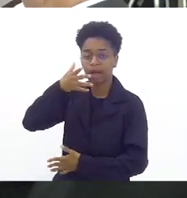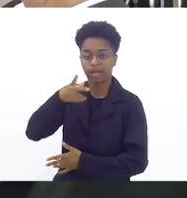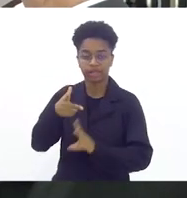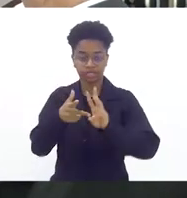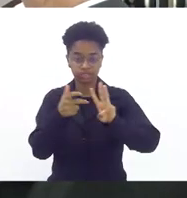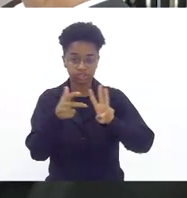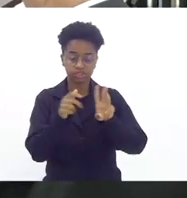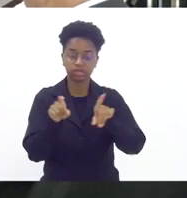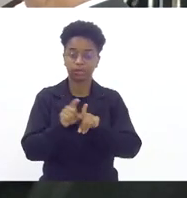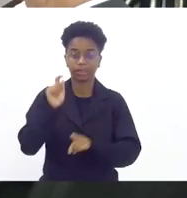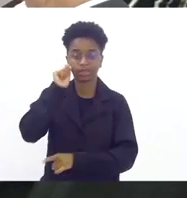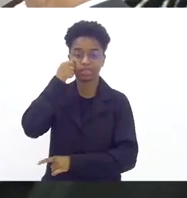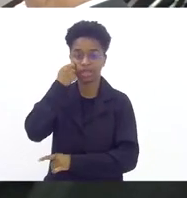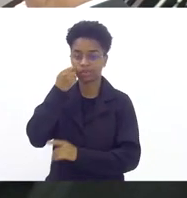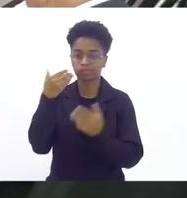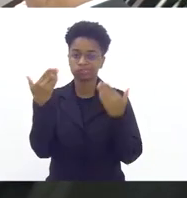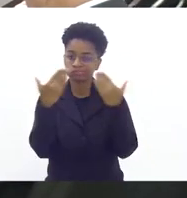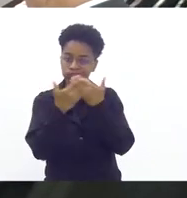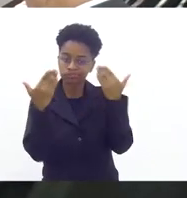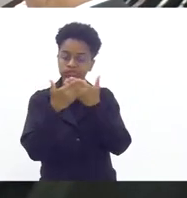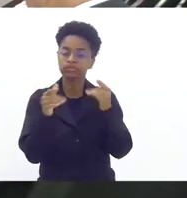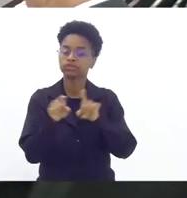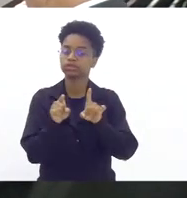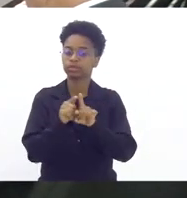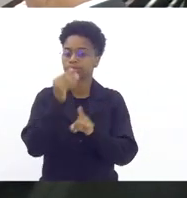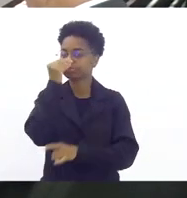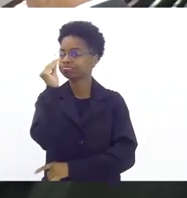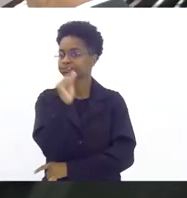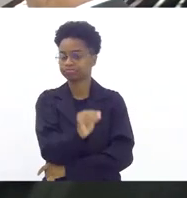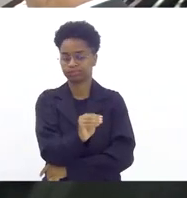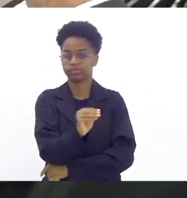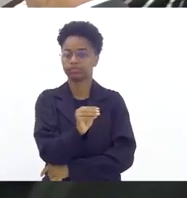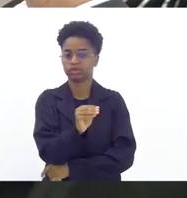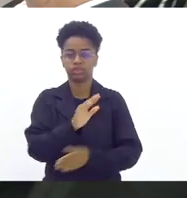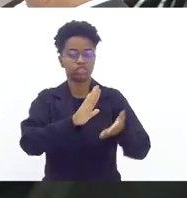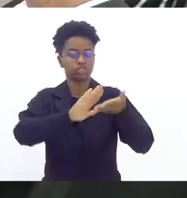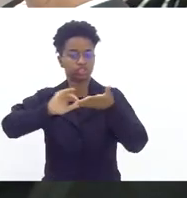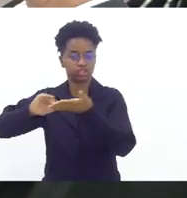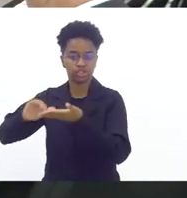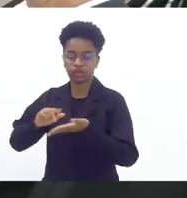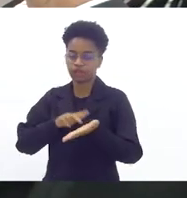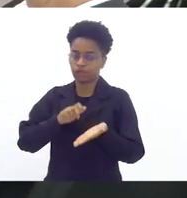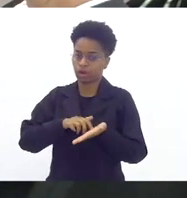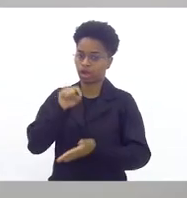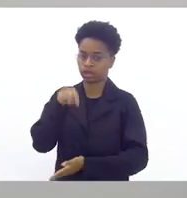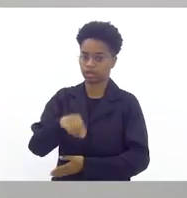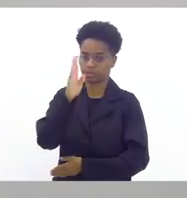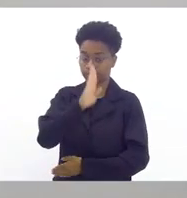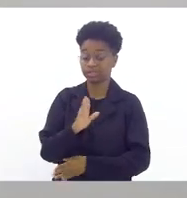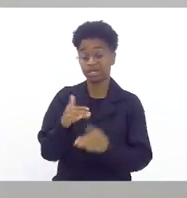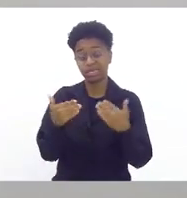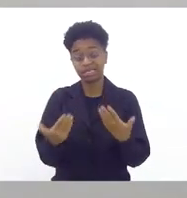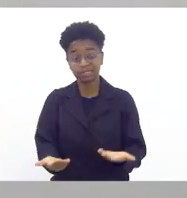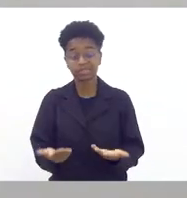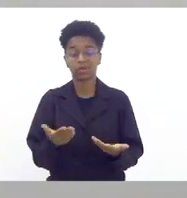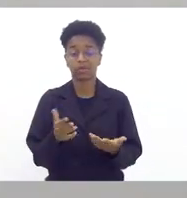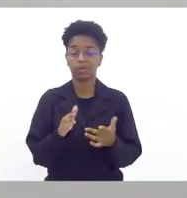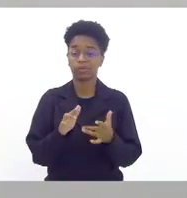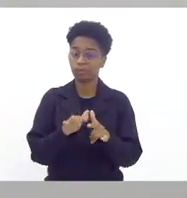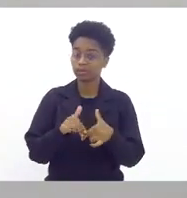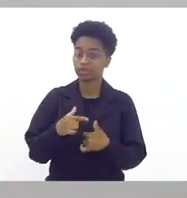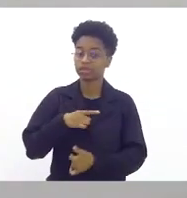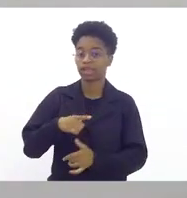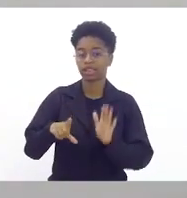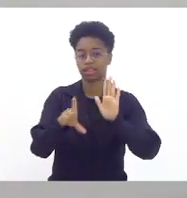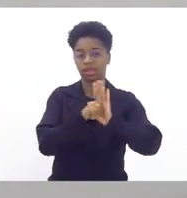invisibilizadas, são desconsideradas do vocabulário brasileiro. Então, é para isso que existe